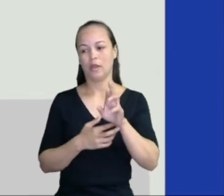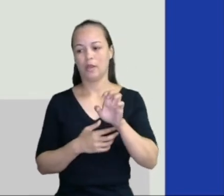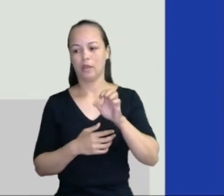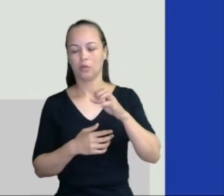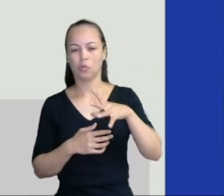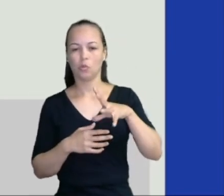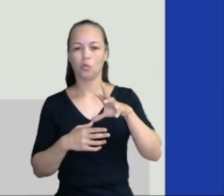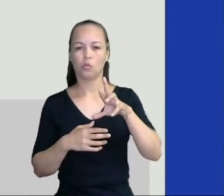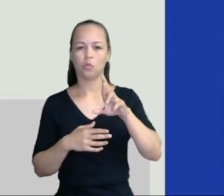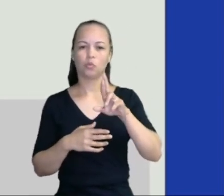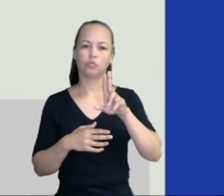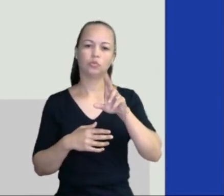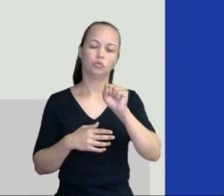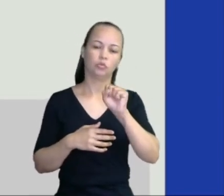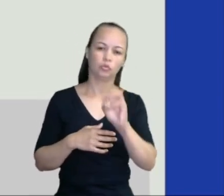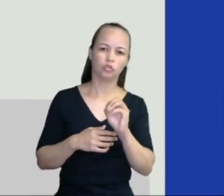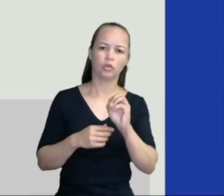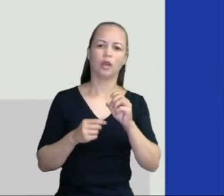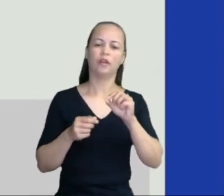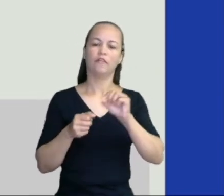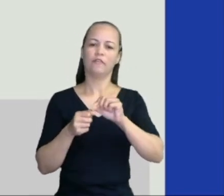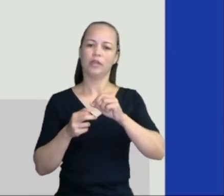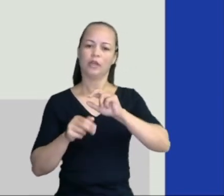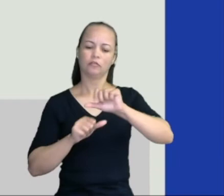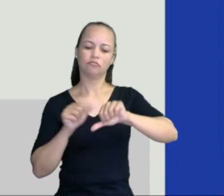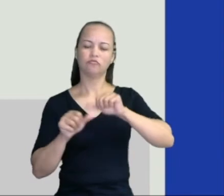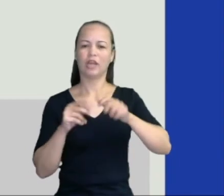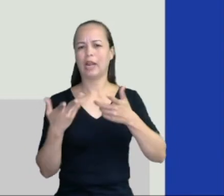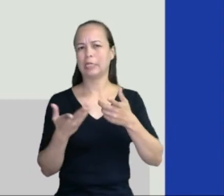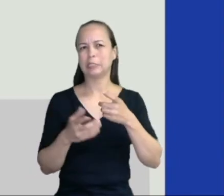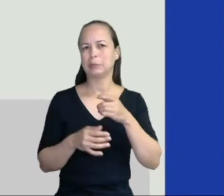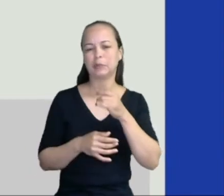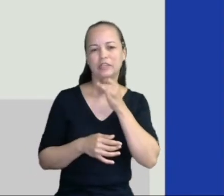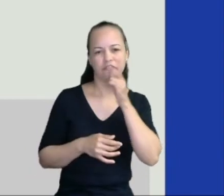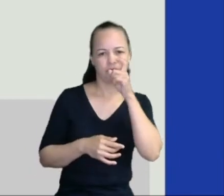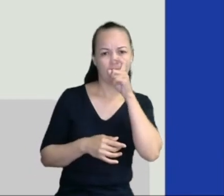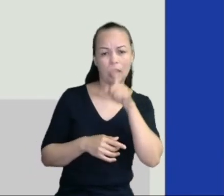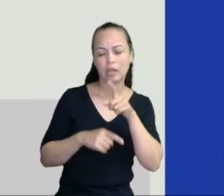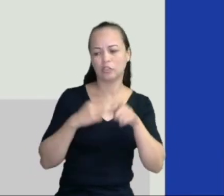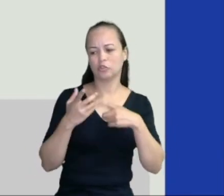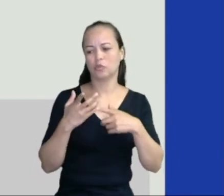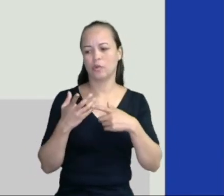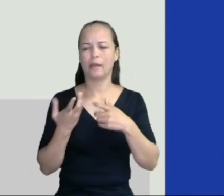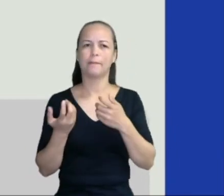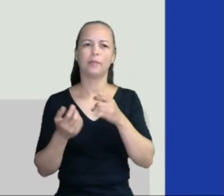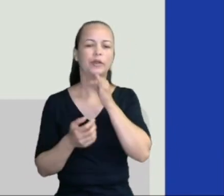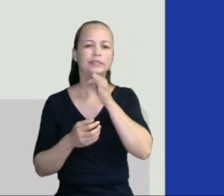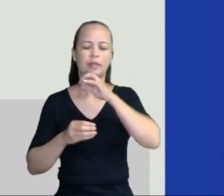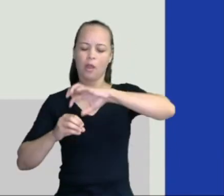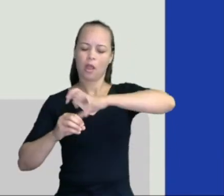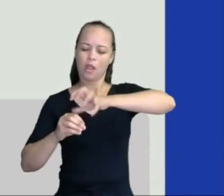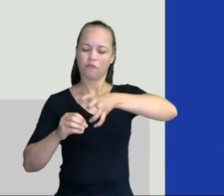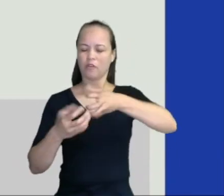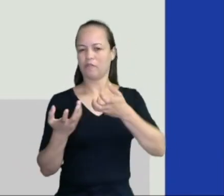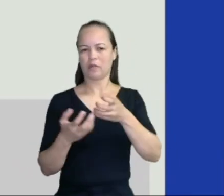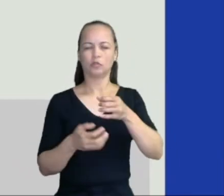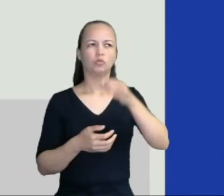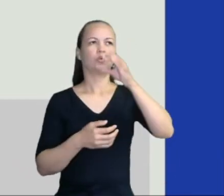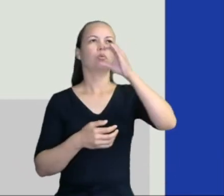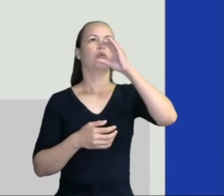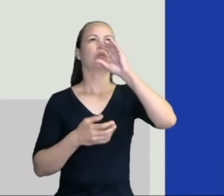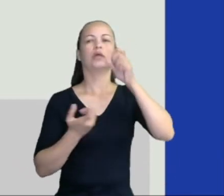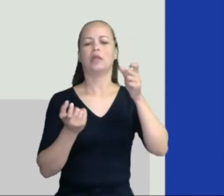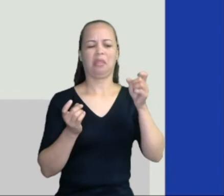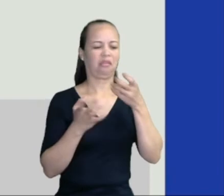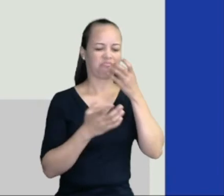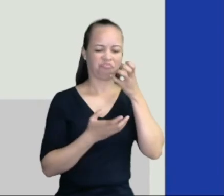viram resíduos? Isso mesmo. Quando a gente não usa mais a garrafa de plástico, a gente joga fora. Quando a gente não utiliza mais